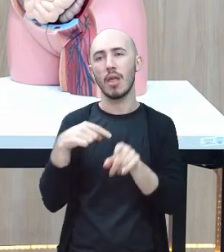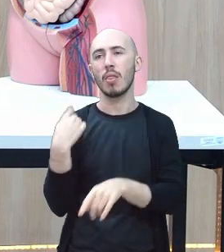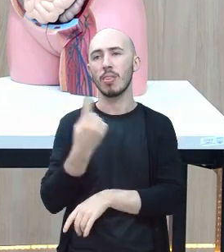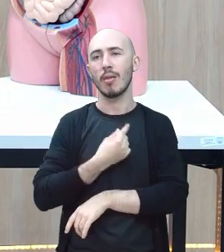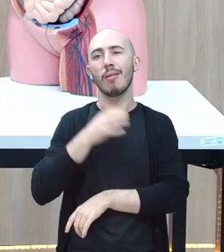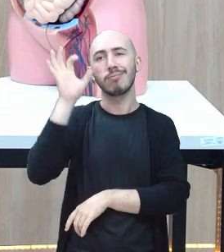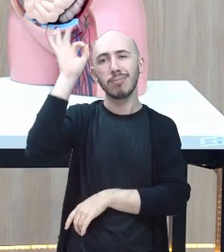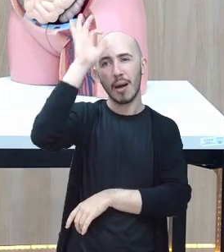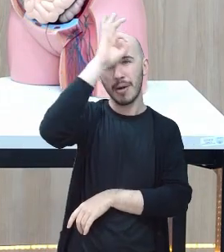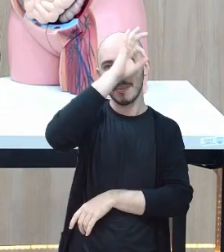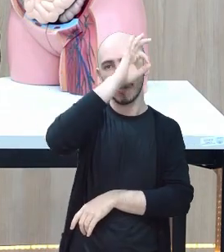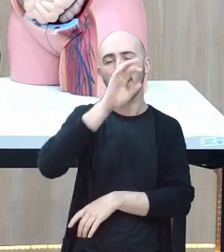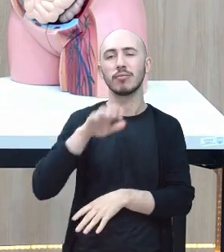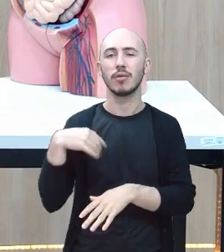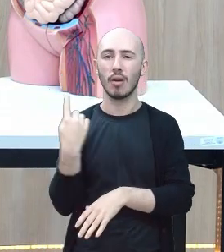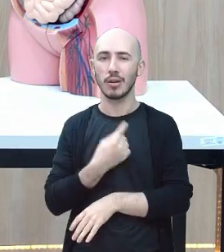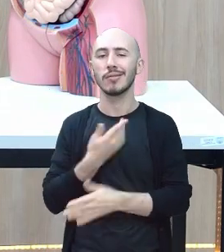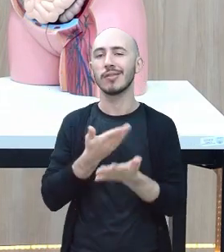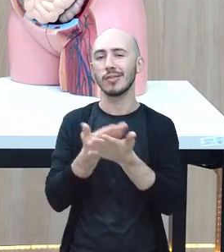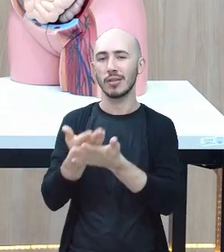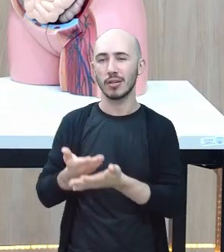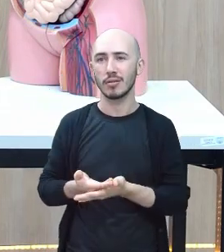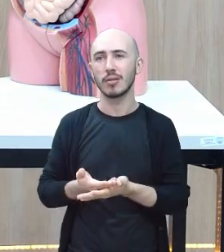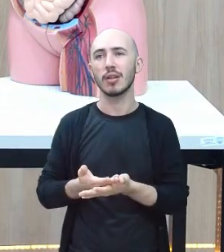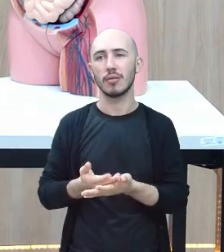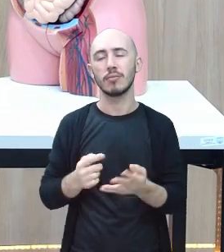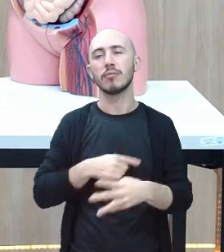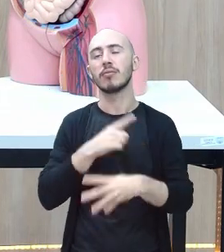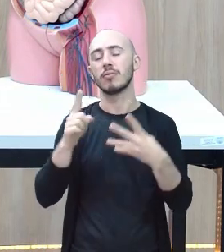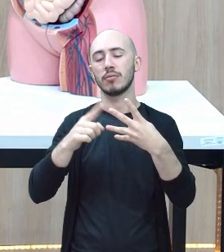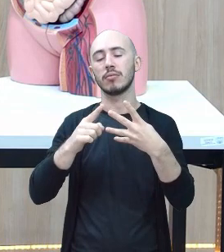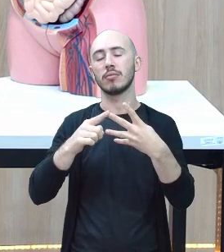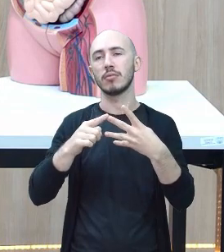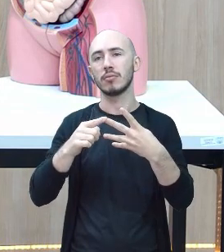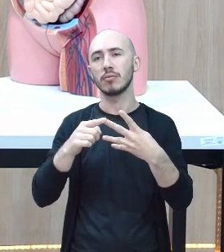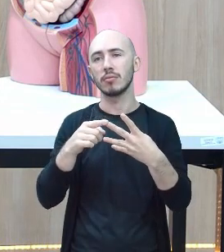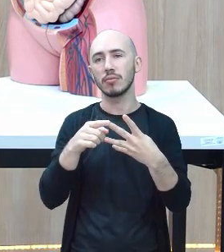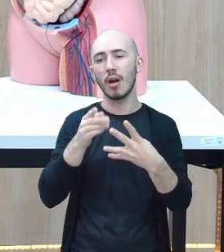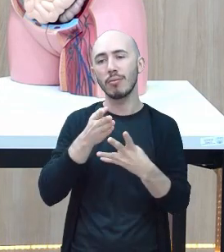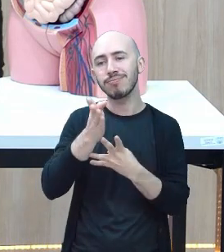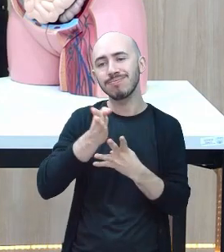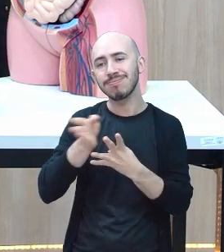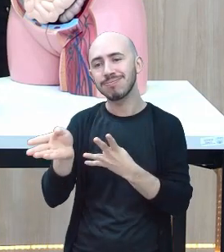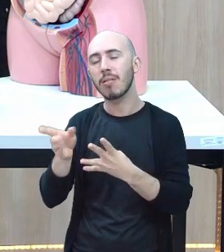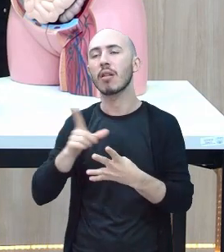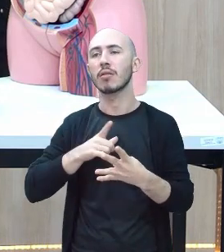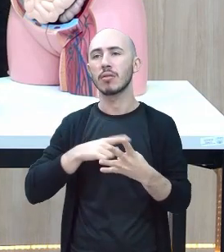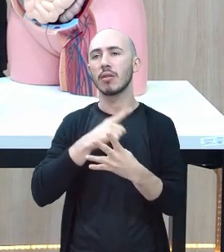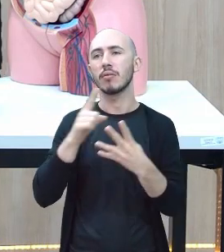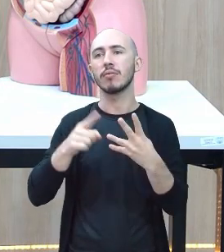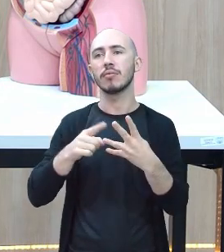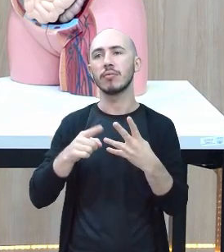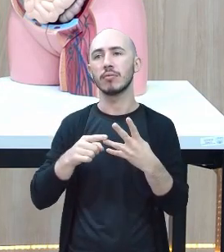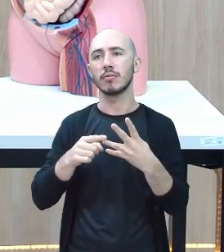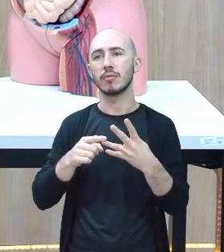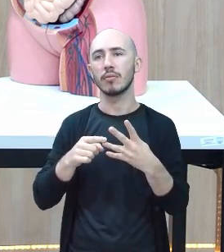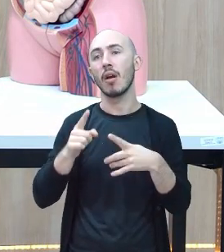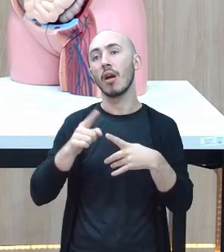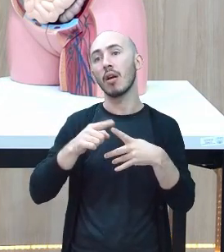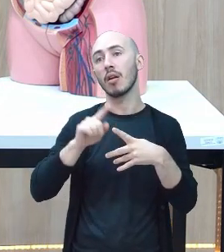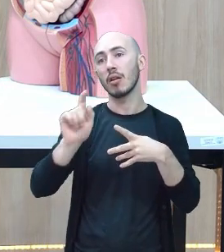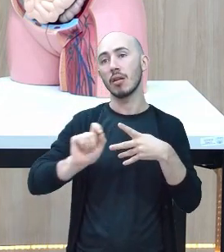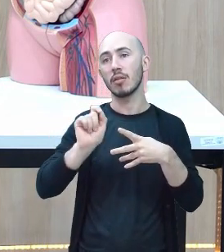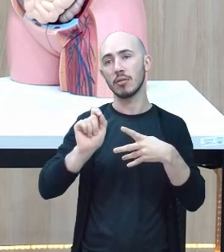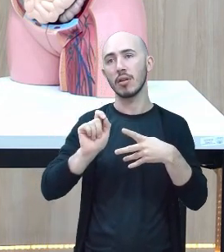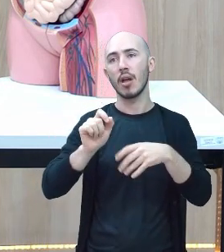detalhada. O tecido conjuntivo, que tem a sua divisão também, e o tecido epitelial, uma grande maioria na nossa